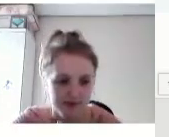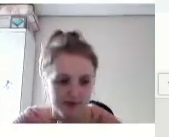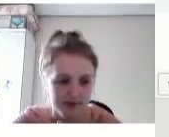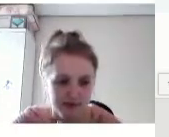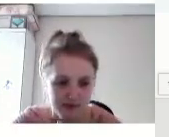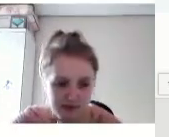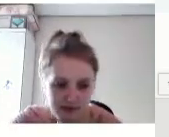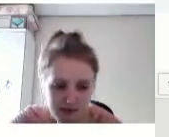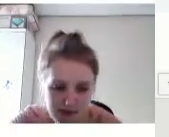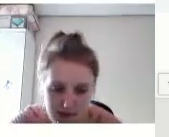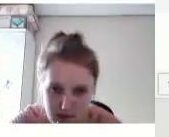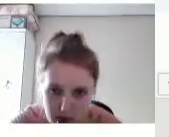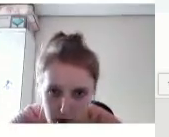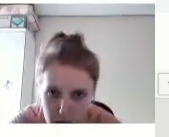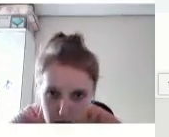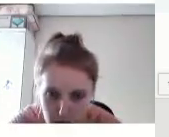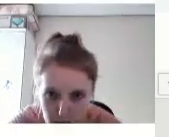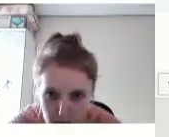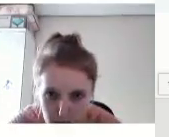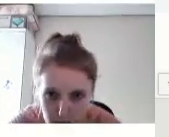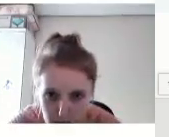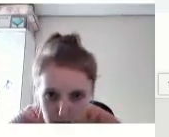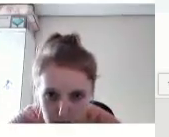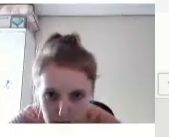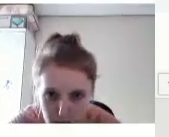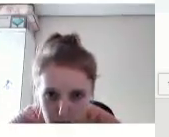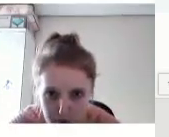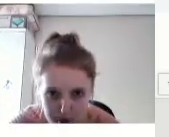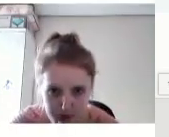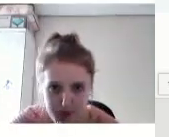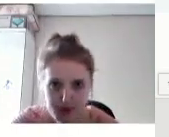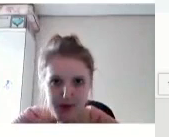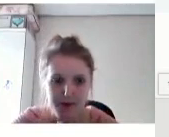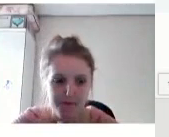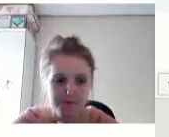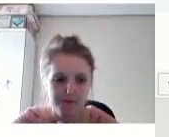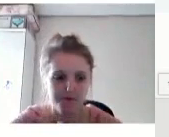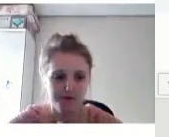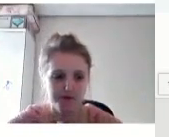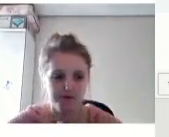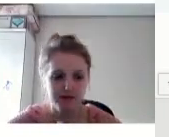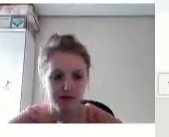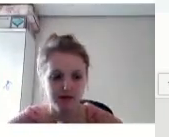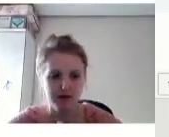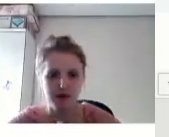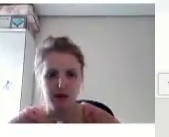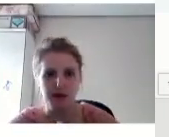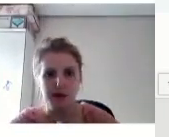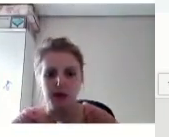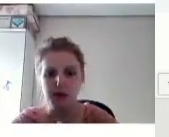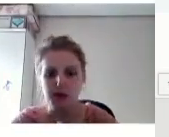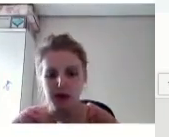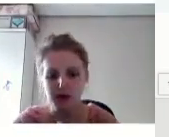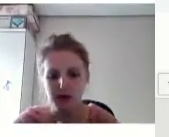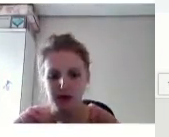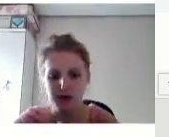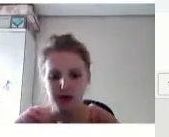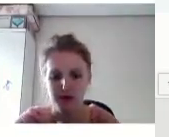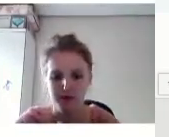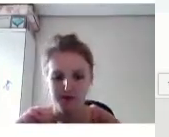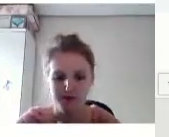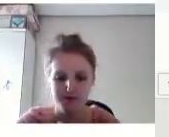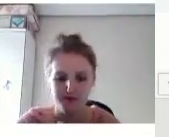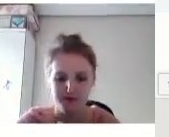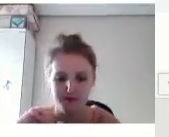clássico QI-PJ, dando delta e J, vai virar, com essa tradução aqui de parêntese para comutador, né, vai